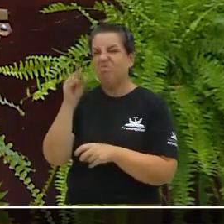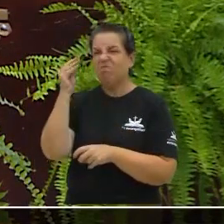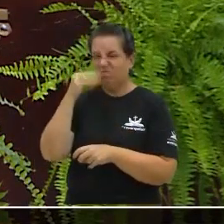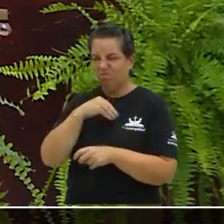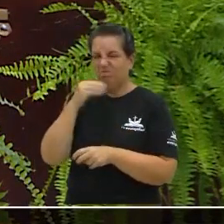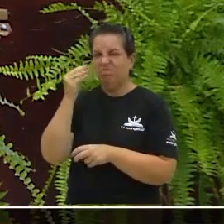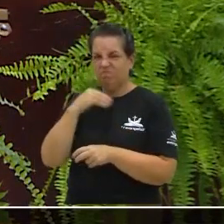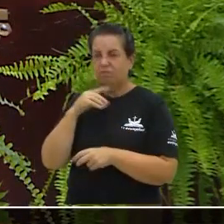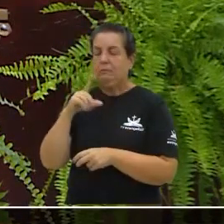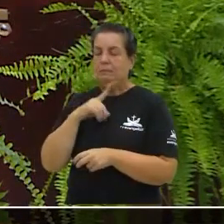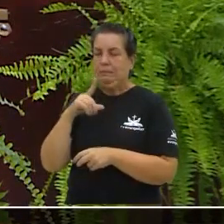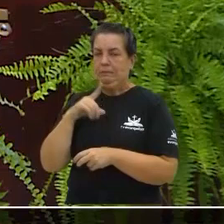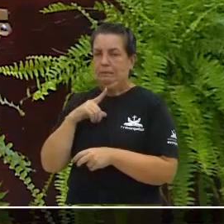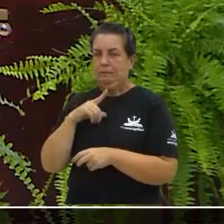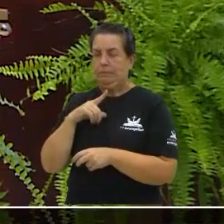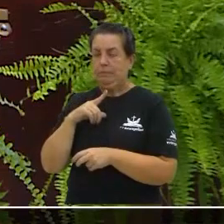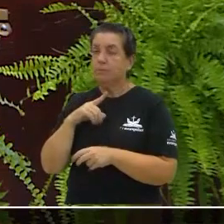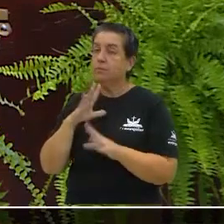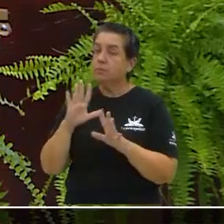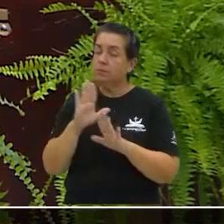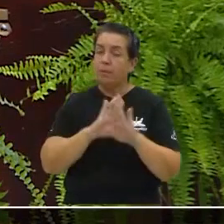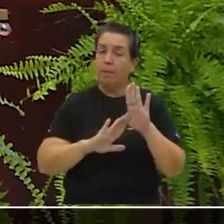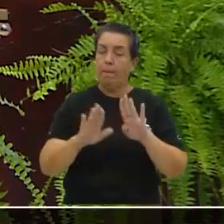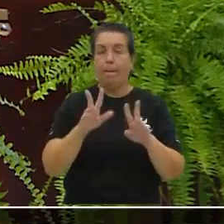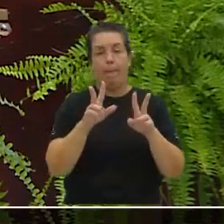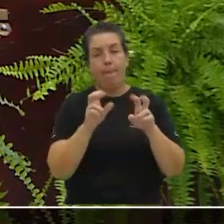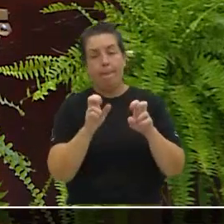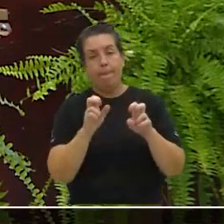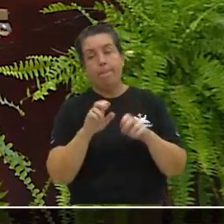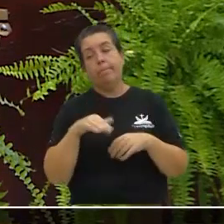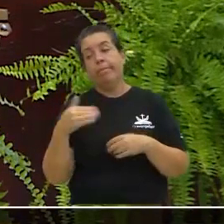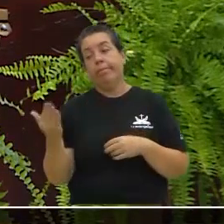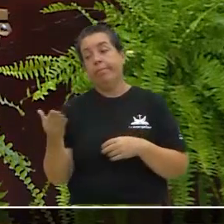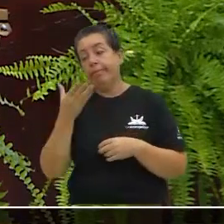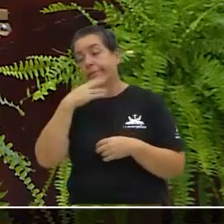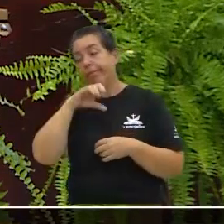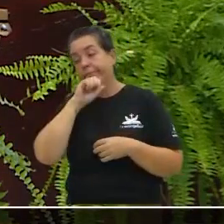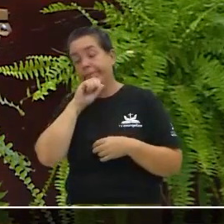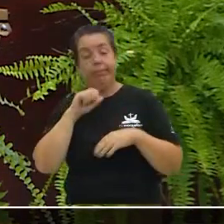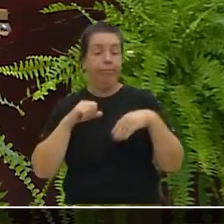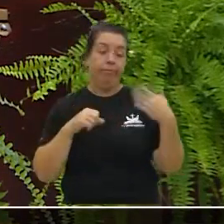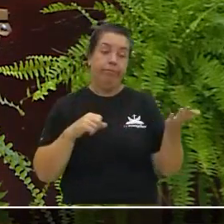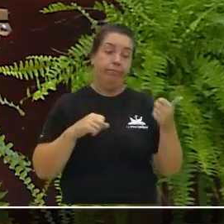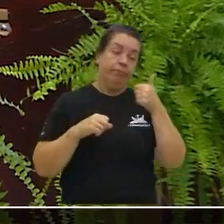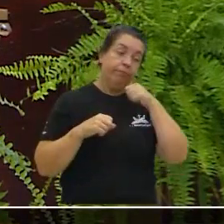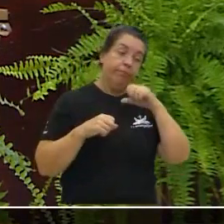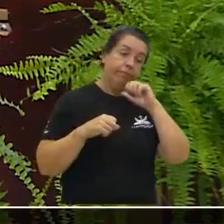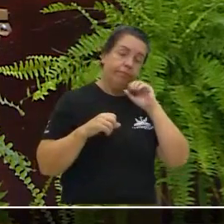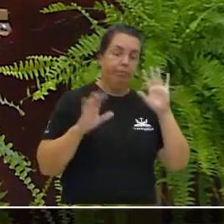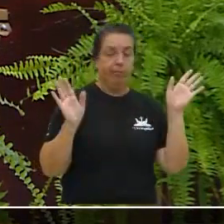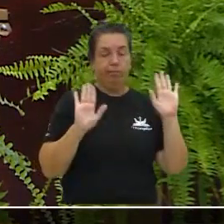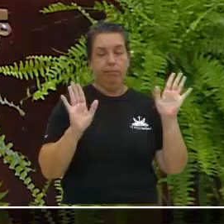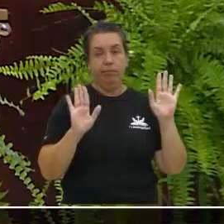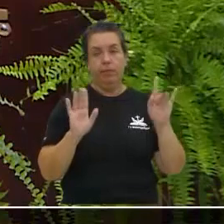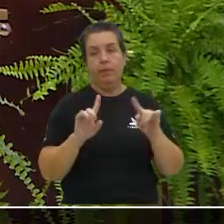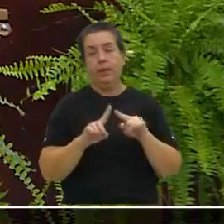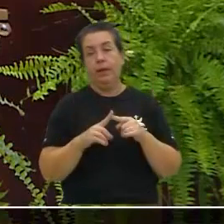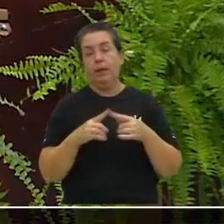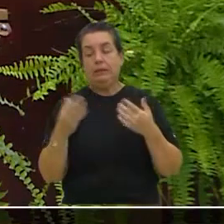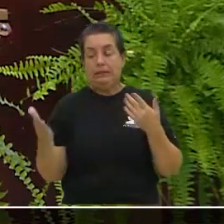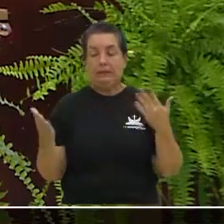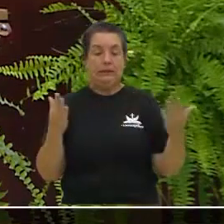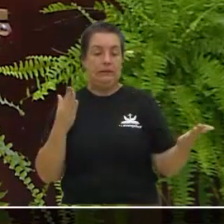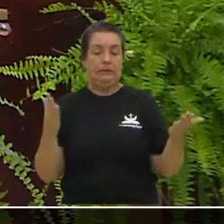Tanto que você percebe que tem coisas que pende para a mãe, pende para o pai, e não por maldade, mas fazem